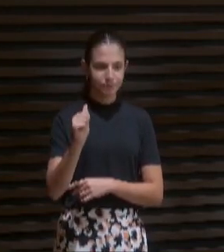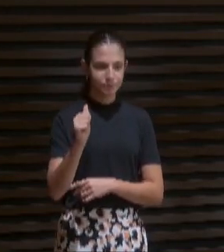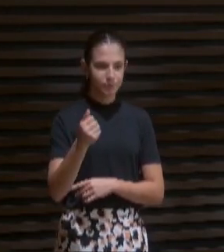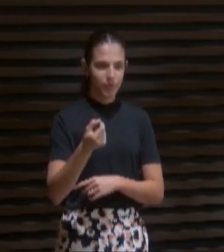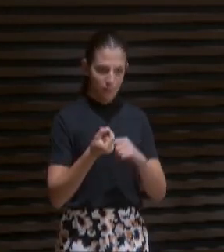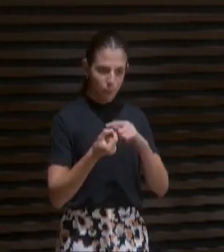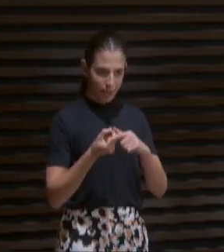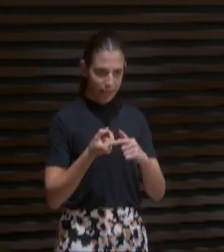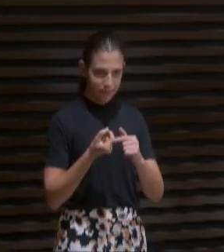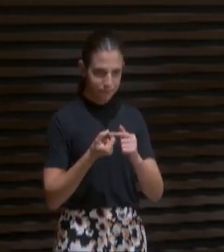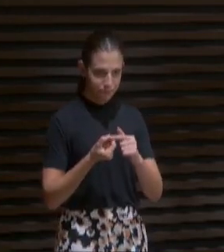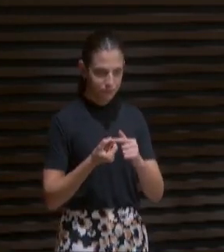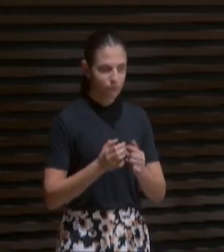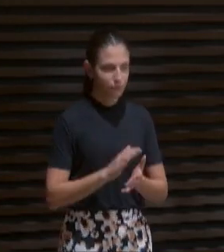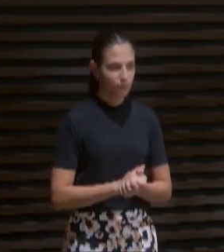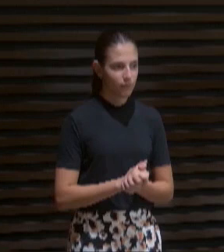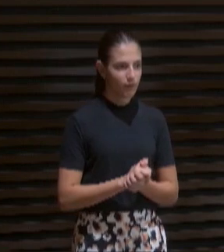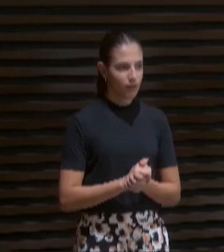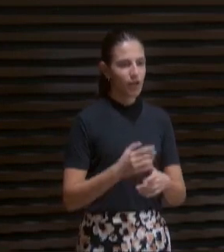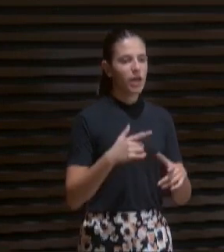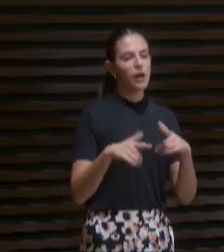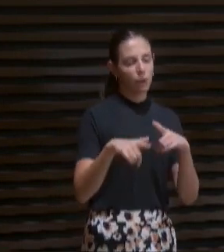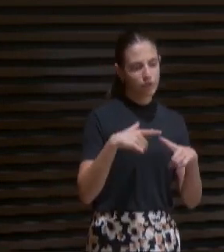E o projeto está bem adiantado, bem